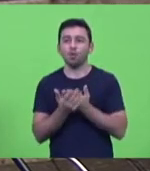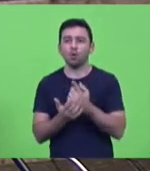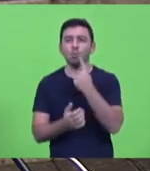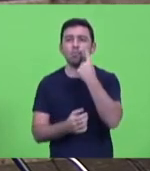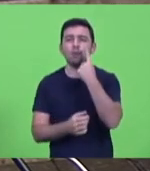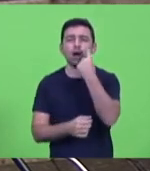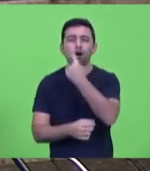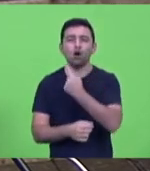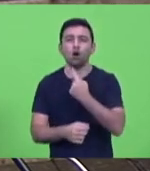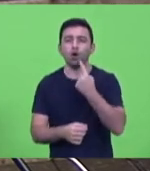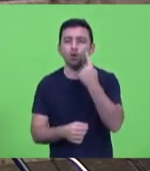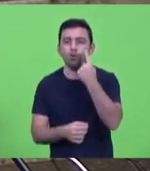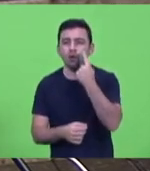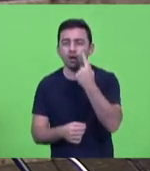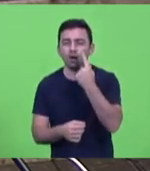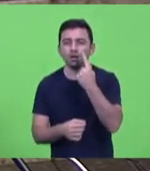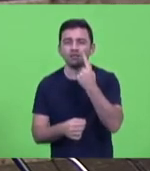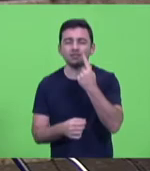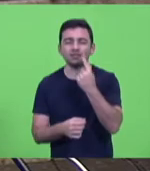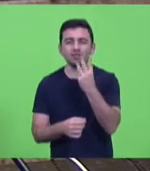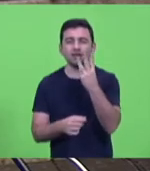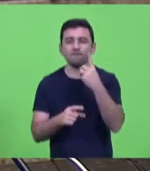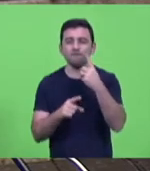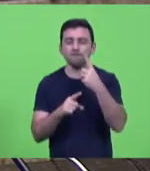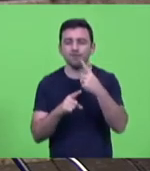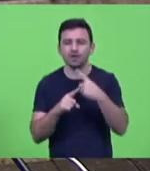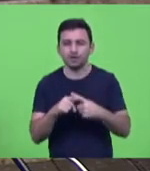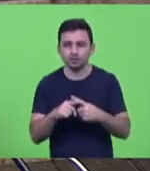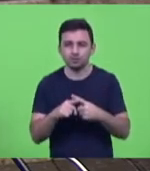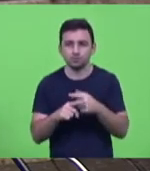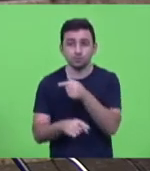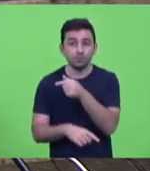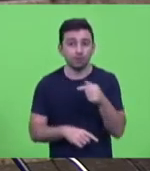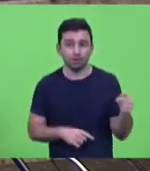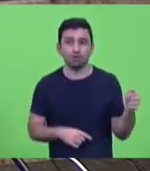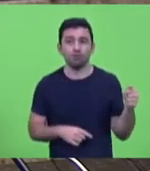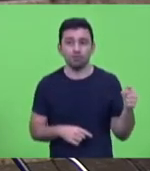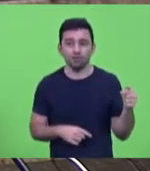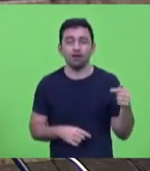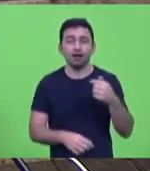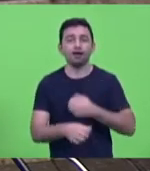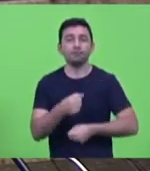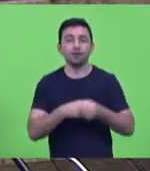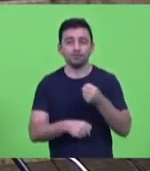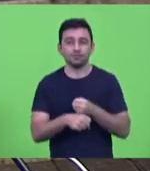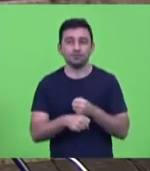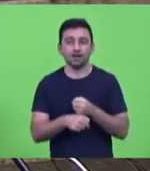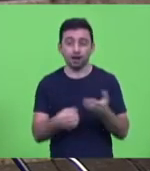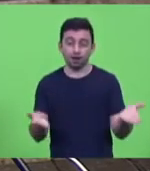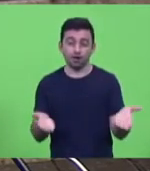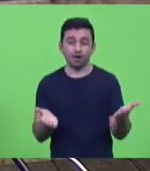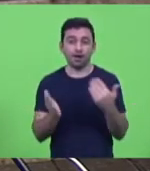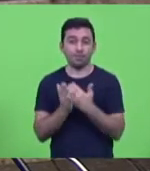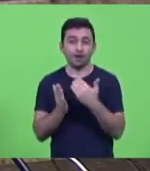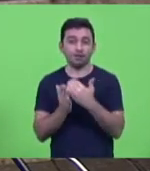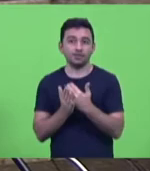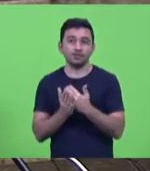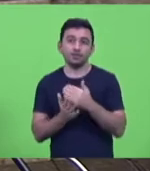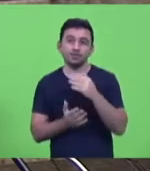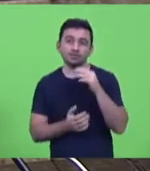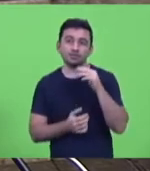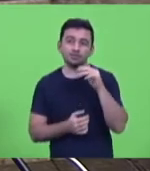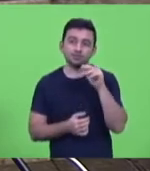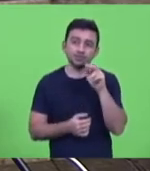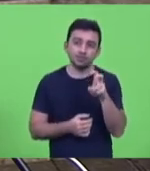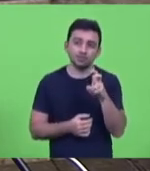dia, 3 vezes por semana, online. Esse era o trabalho, ano passado. Esse ano, estendeu. Agora, são 5 a 6